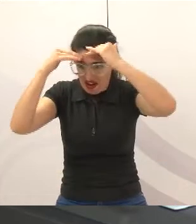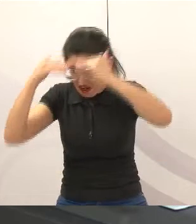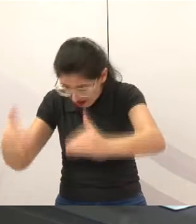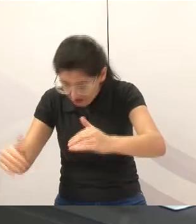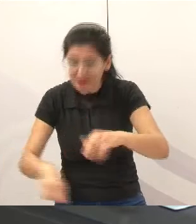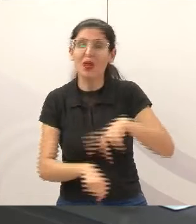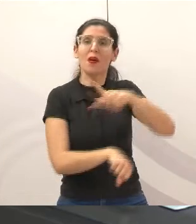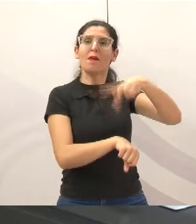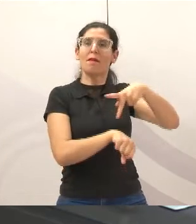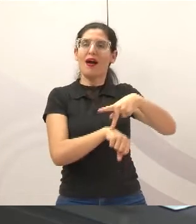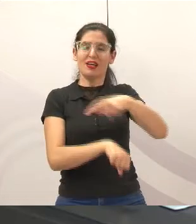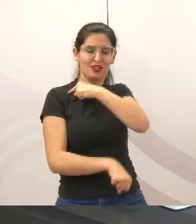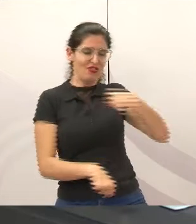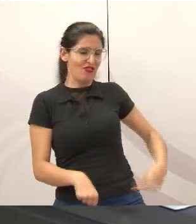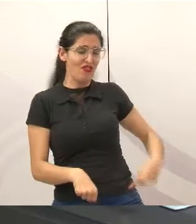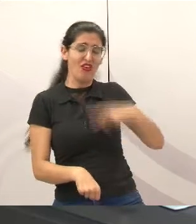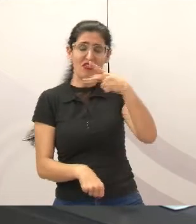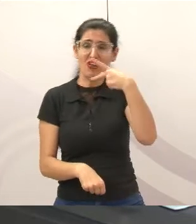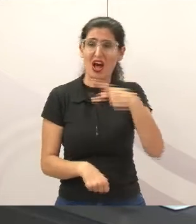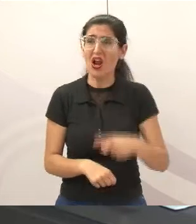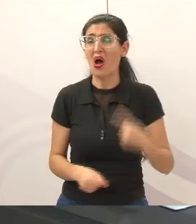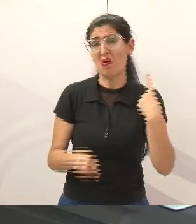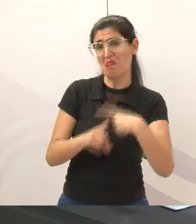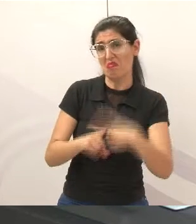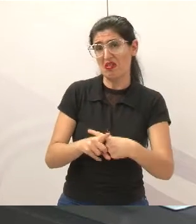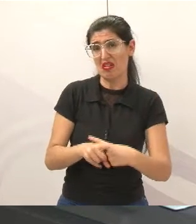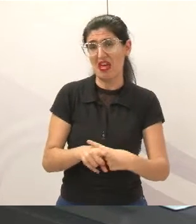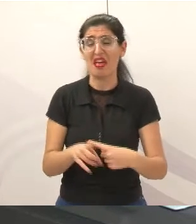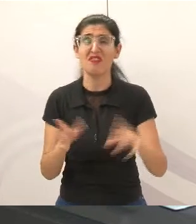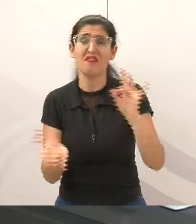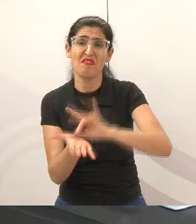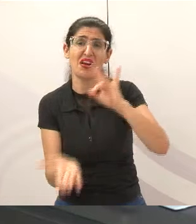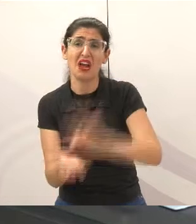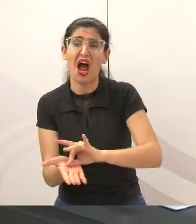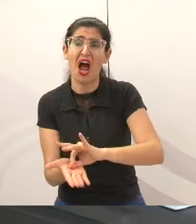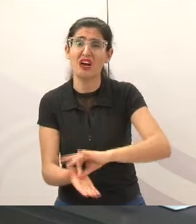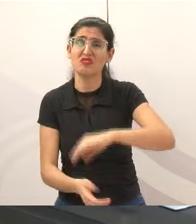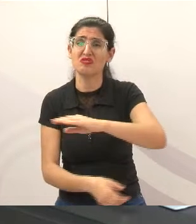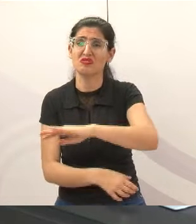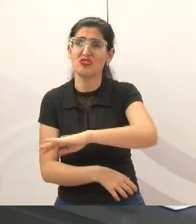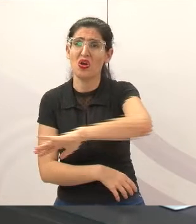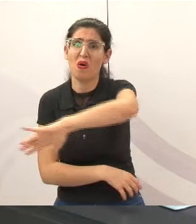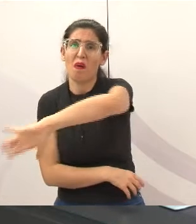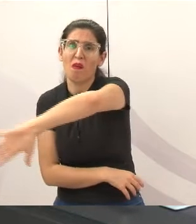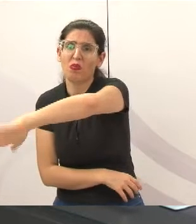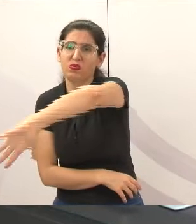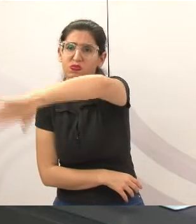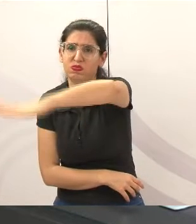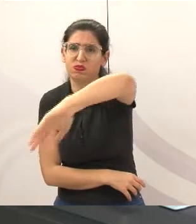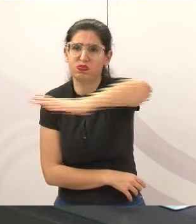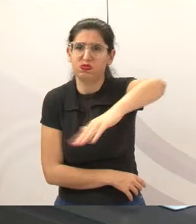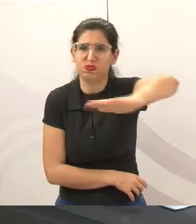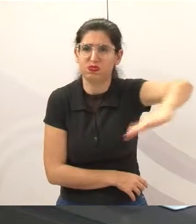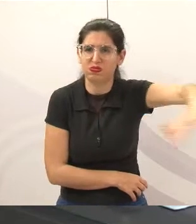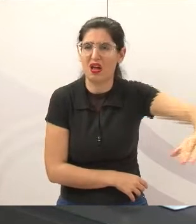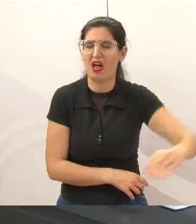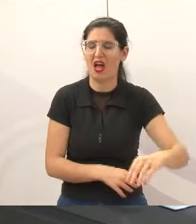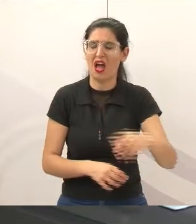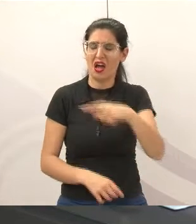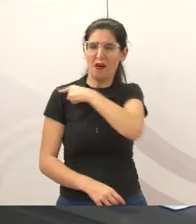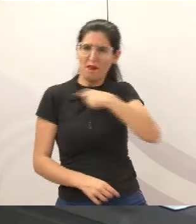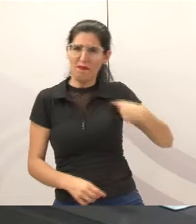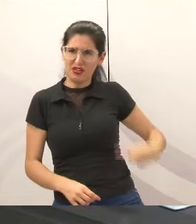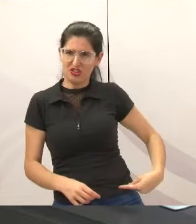vírus tinha vindo de um mercado de frutos do mar lá de Wuhan, na China. E aí você vê que